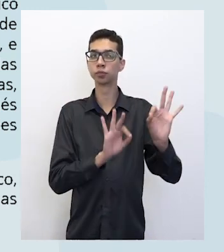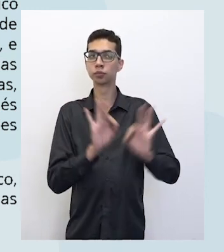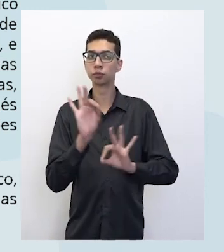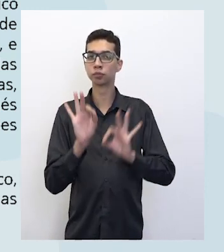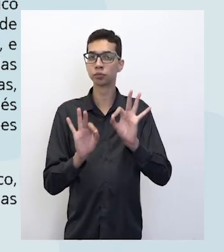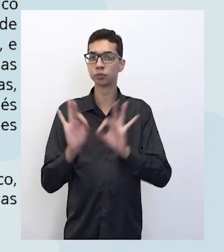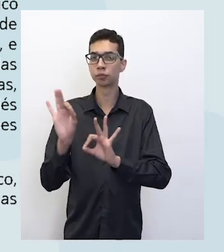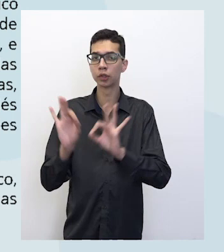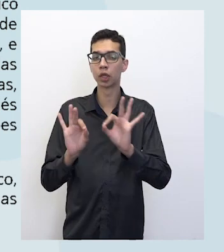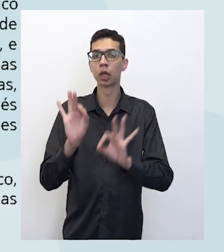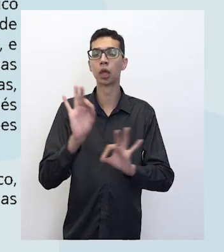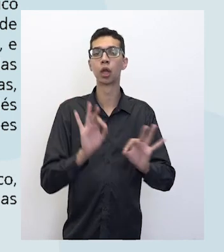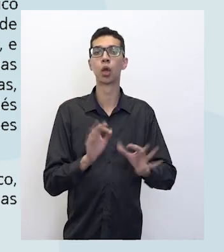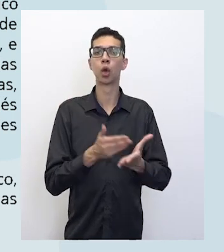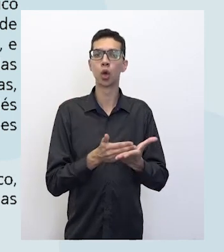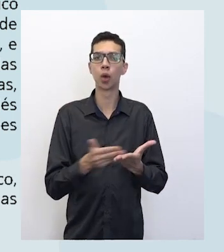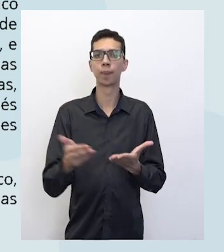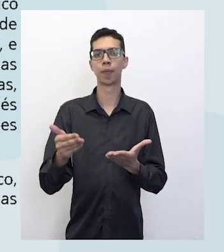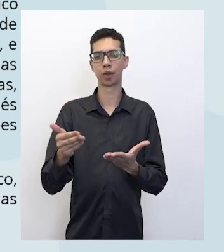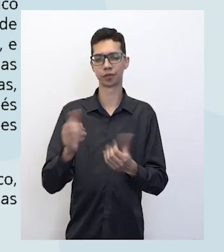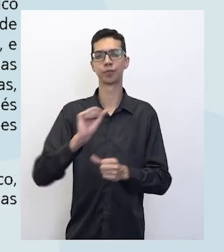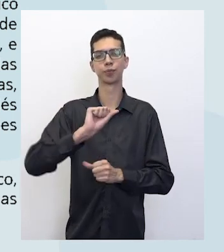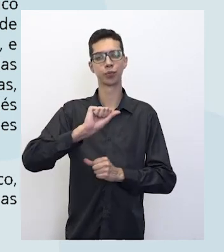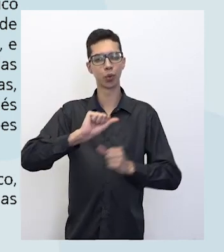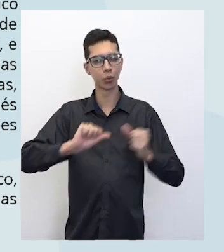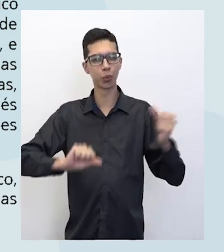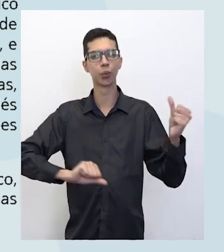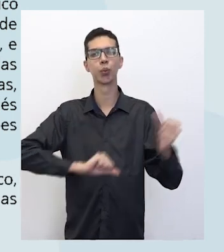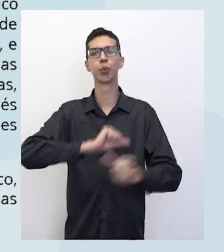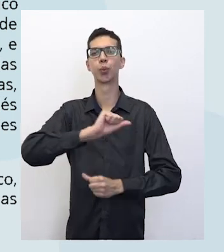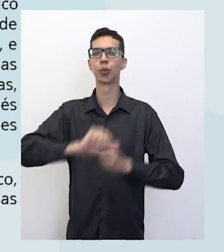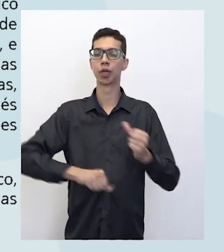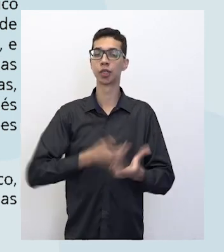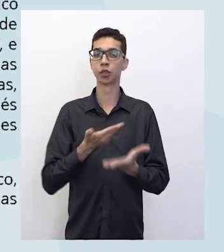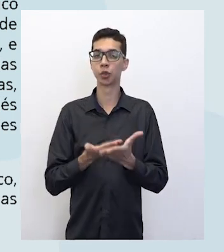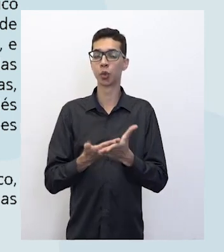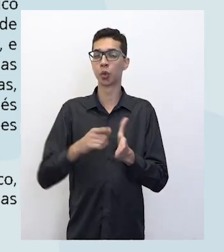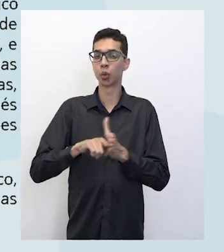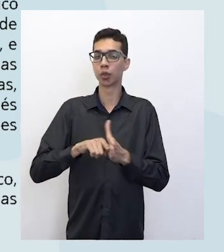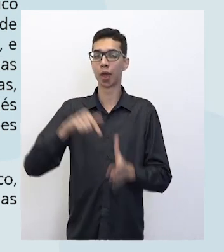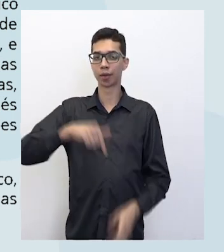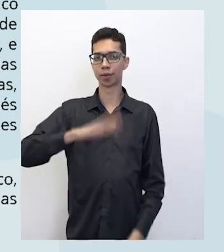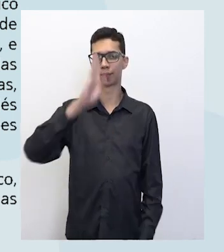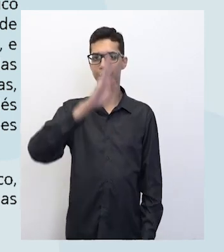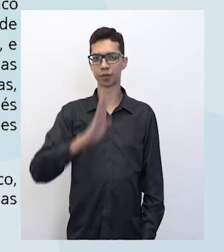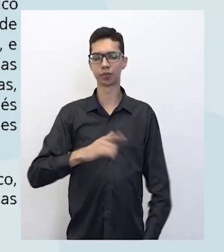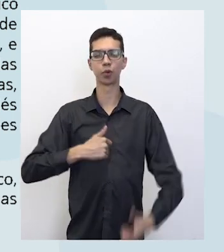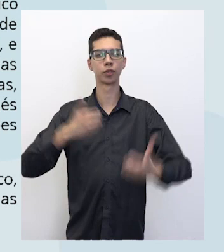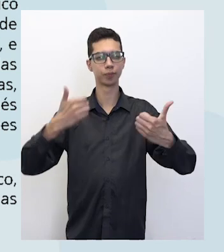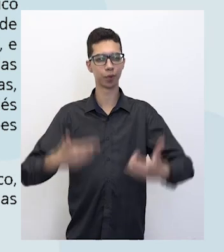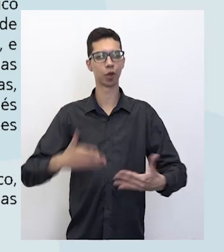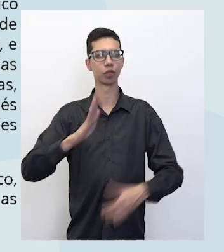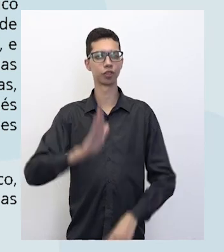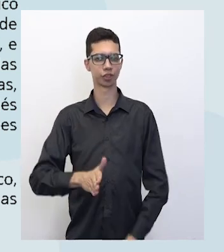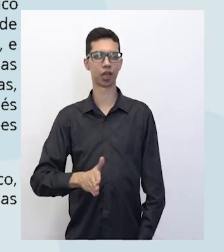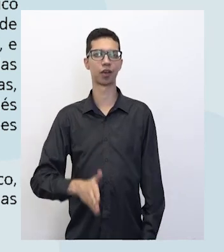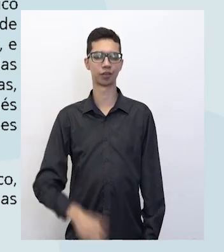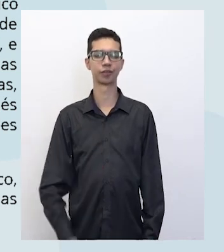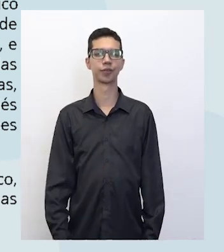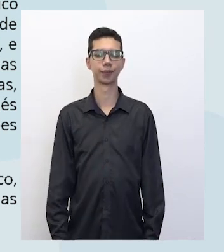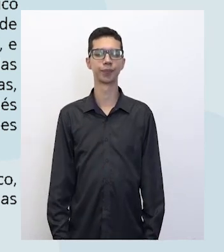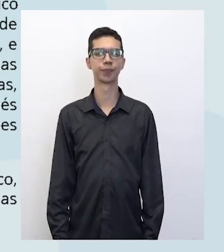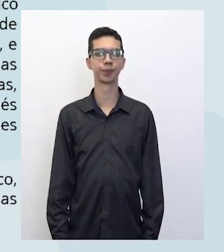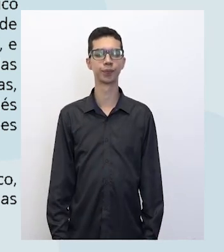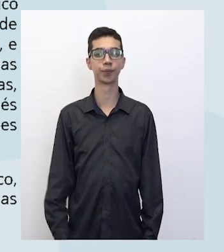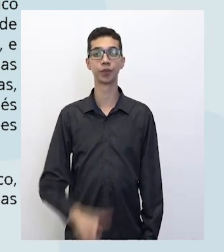60, começam essas mudanças, né? Justamente com esses primeiros estudos. Aqui no Brasil, como eu expliquei antes, através de Augusto Boal e outros